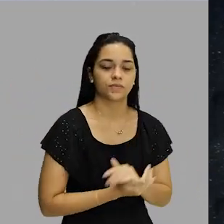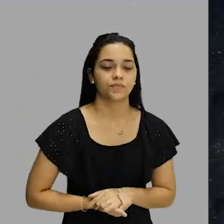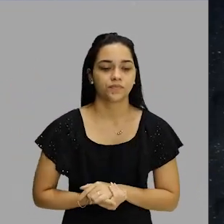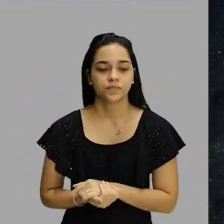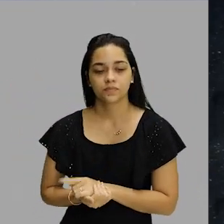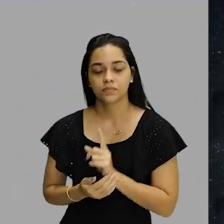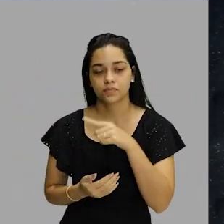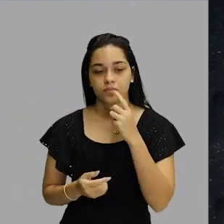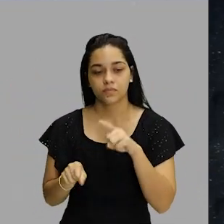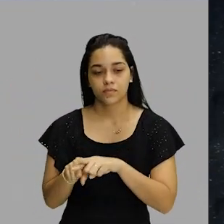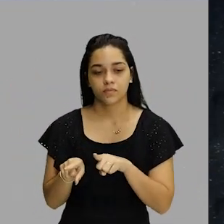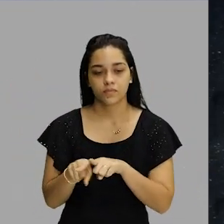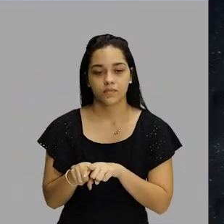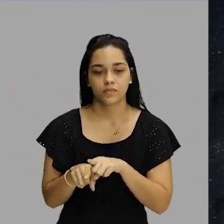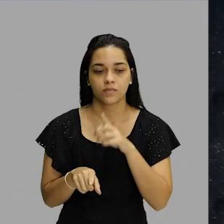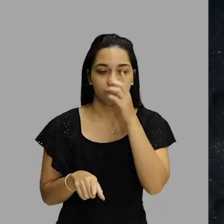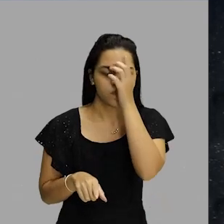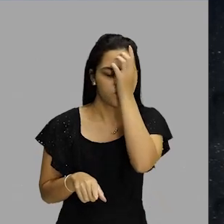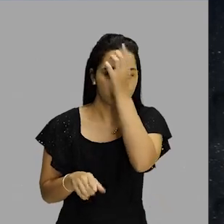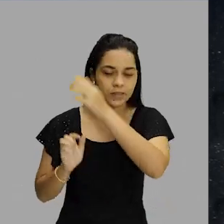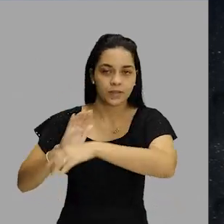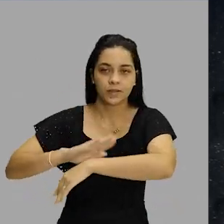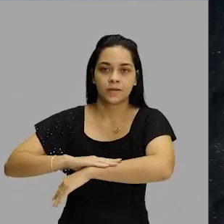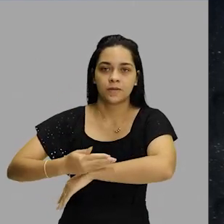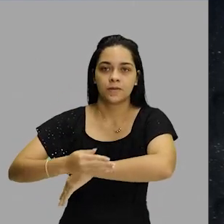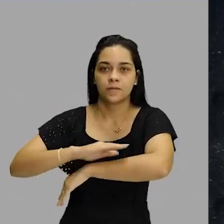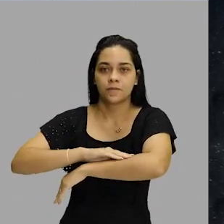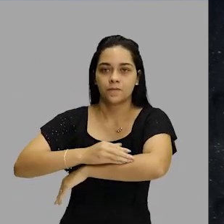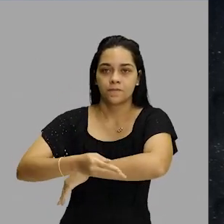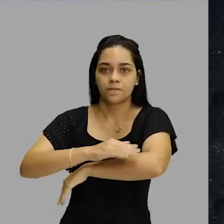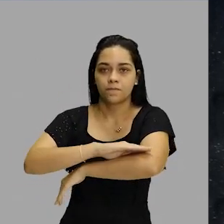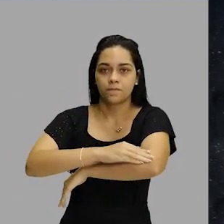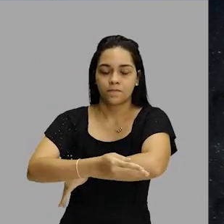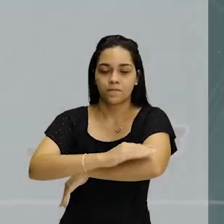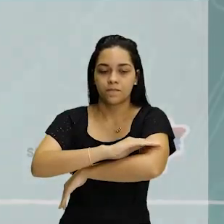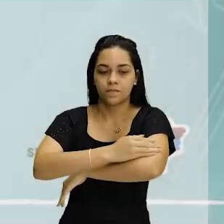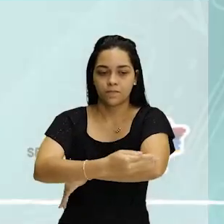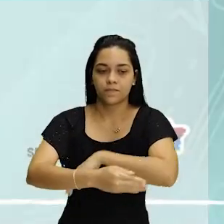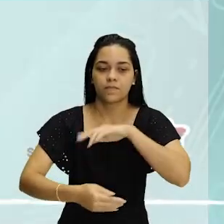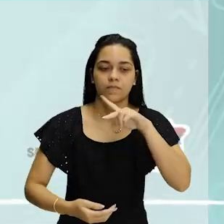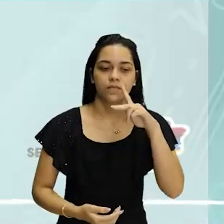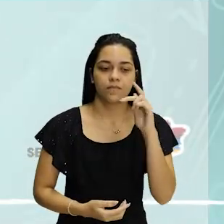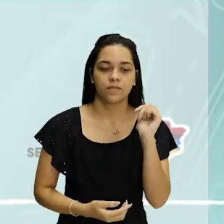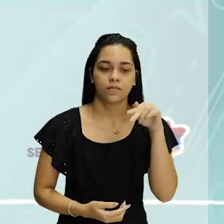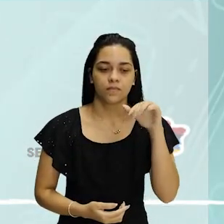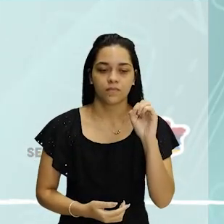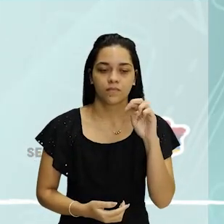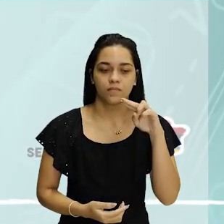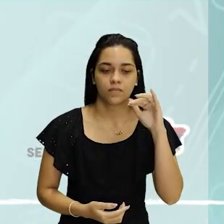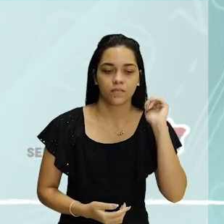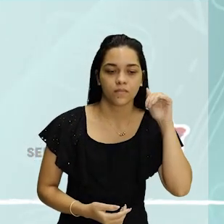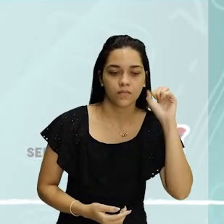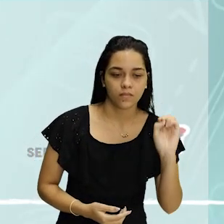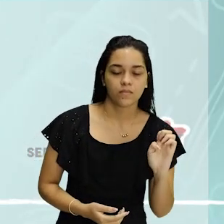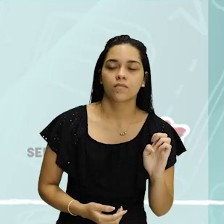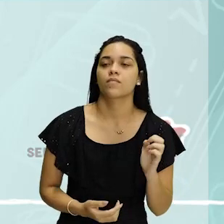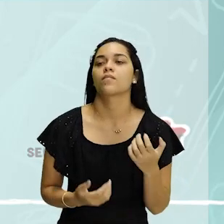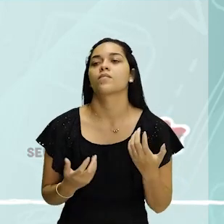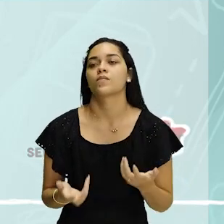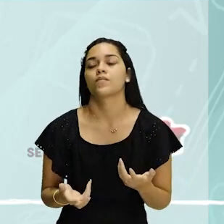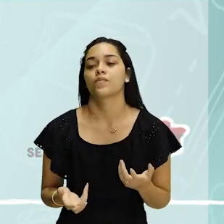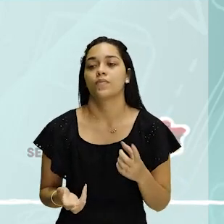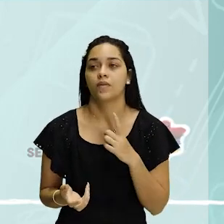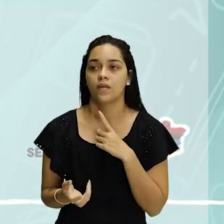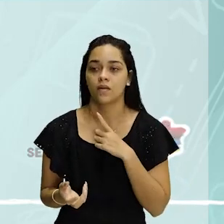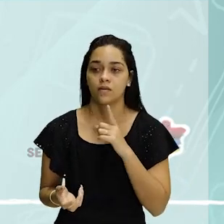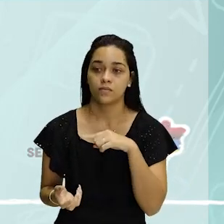A outra doença bacteriana, popularmente conhecida como lepra, é a hanseníase. A hanseníase, pessoal,